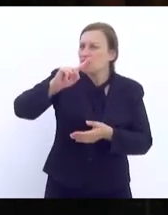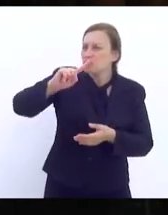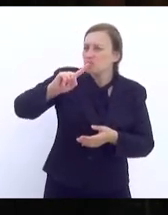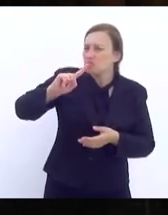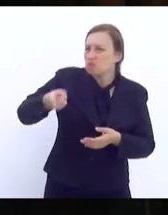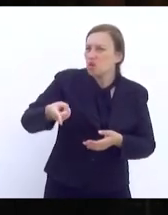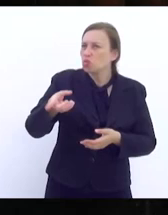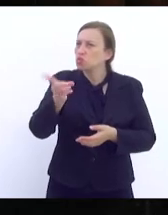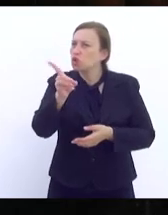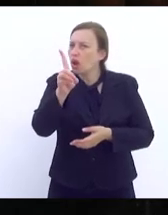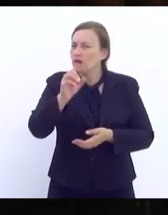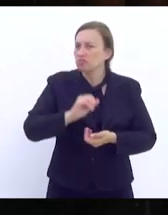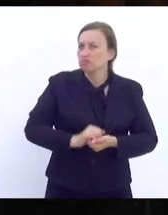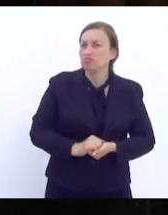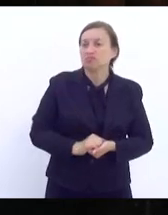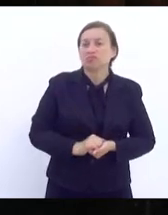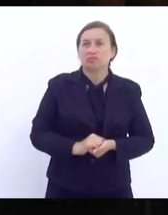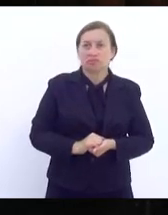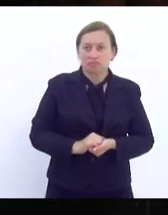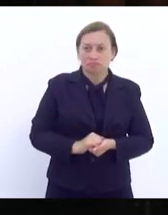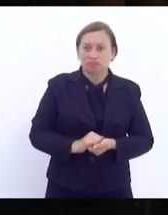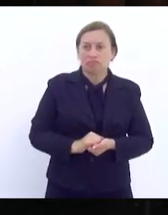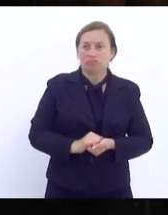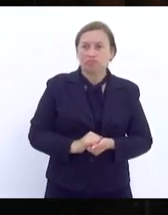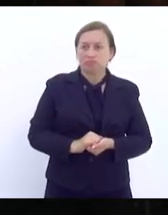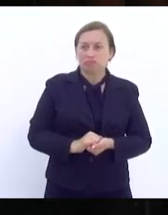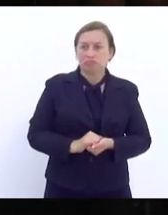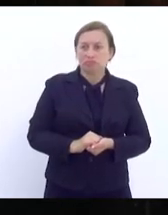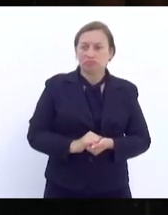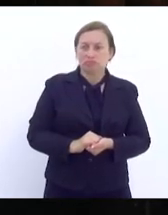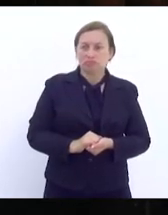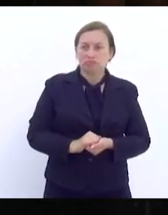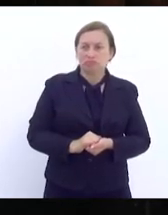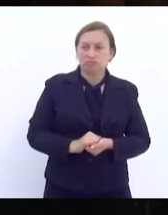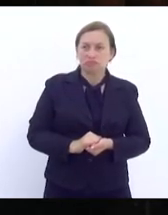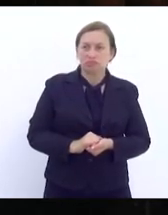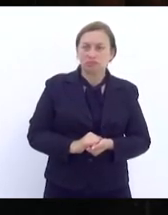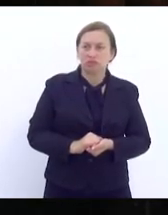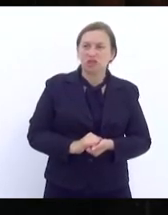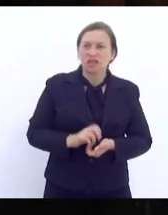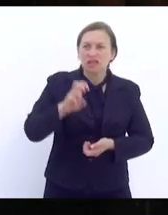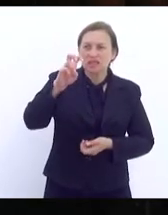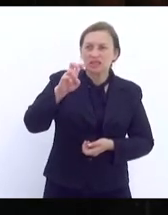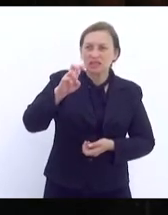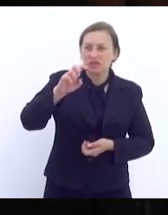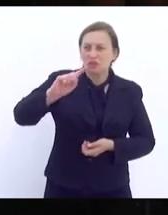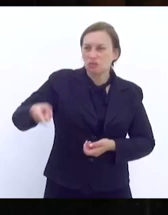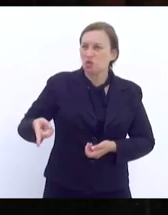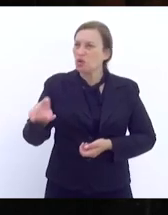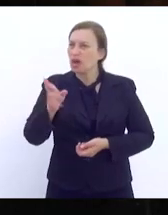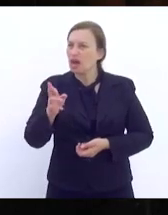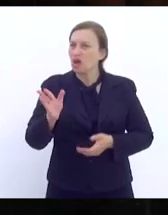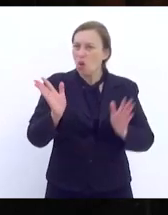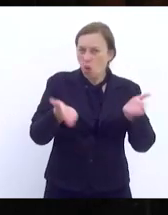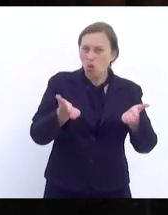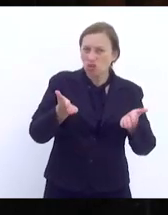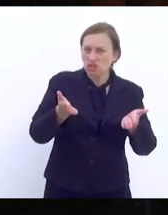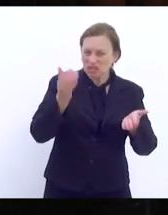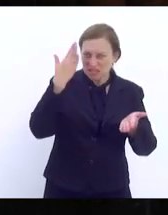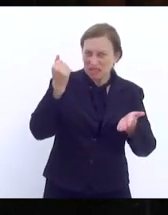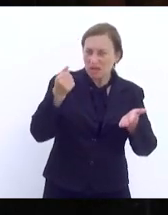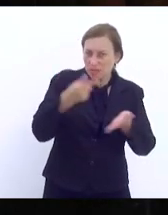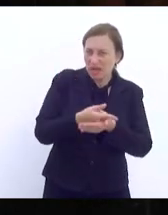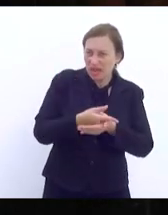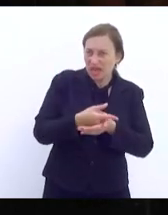dólares mil dólares de 3 a 5 mil reais sabe quanto tem que pagar hoje